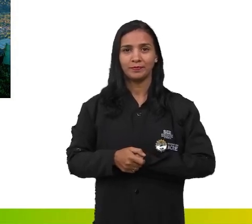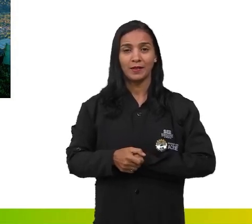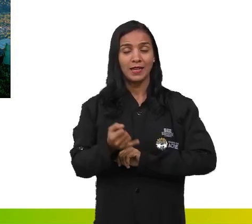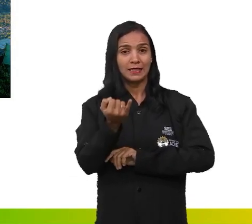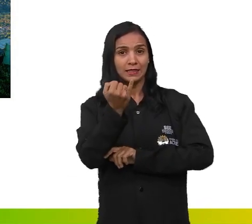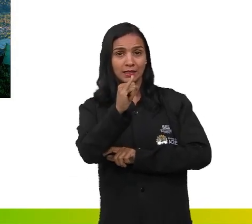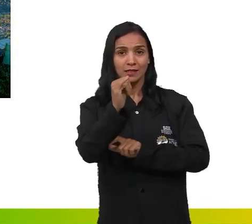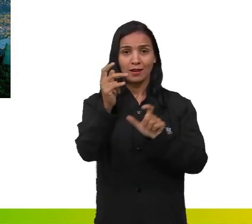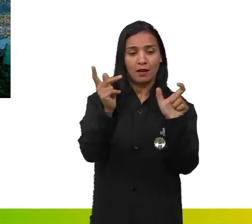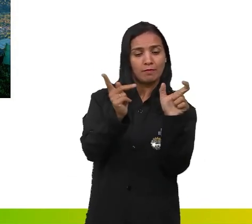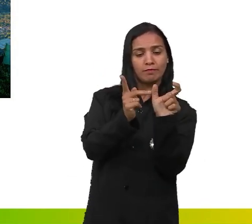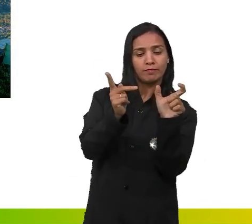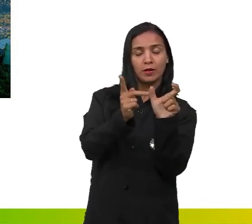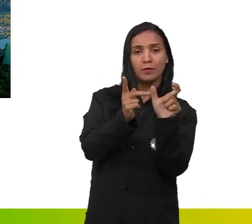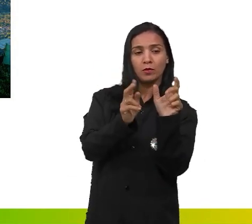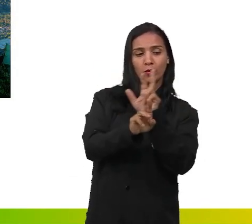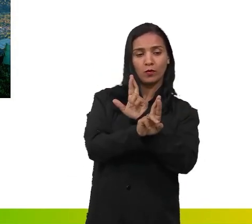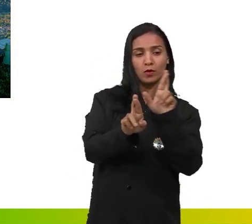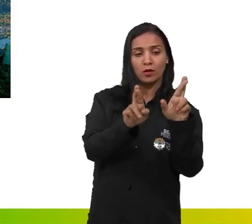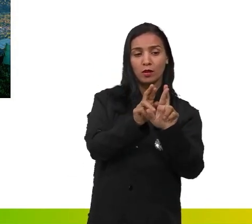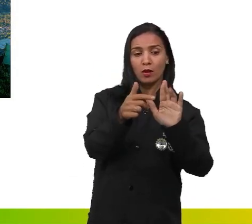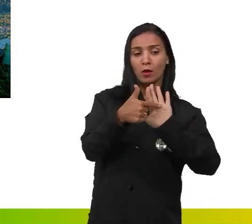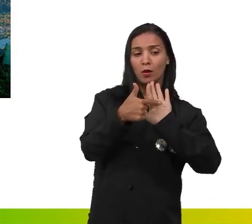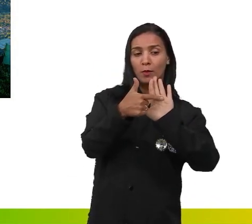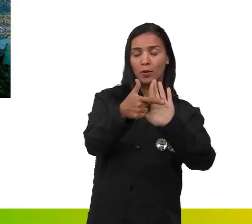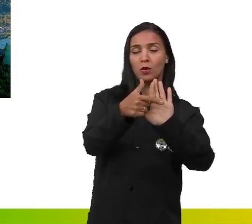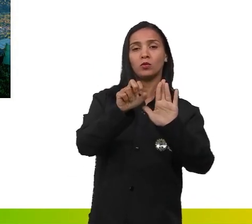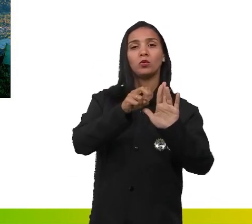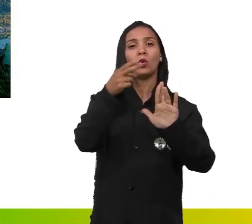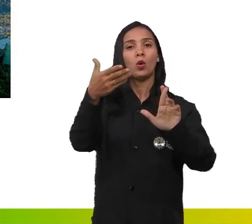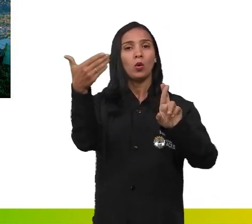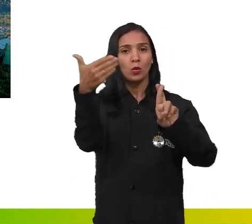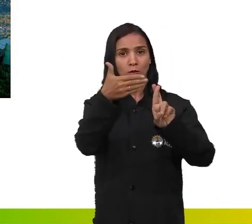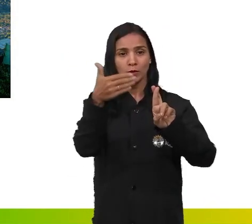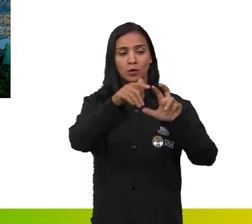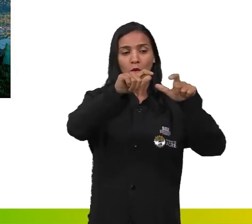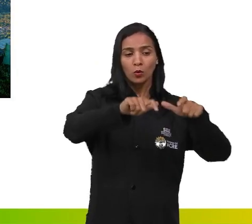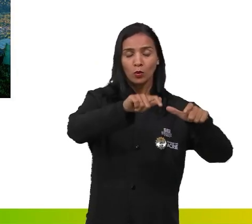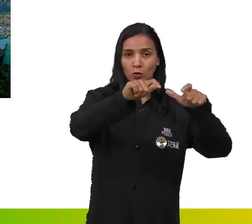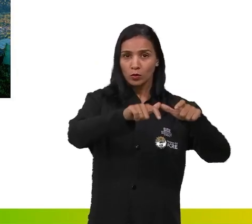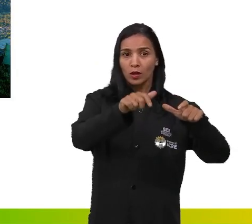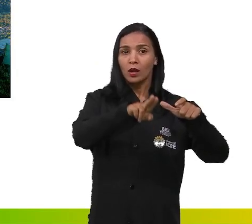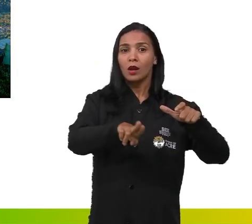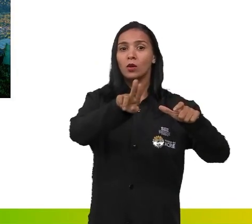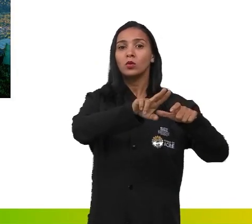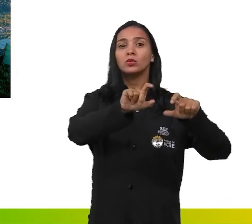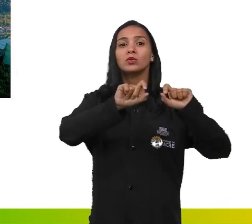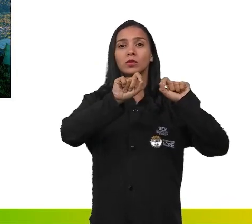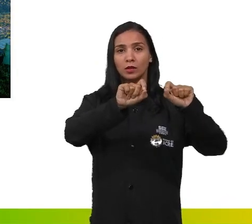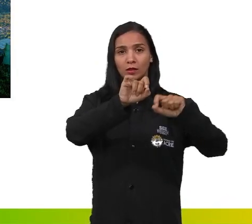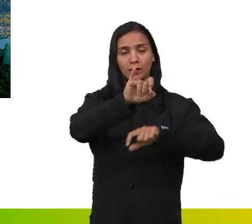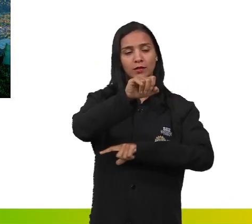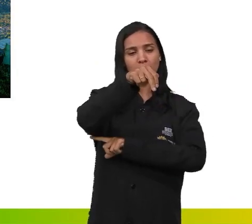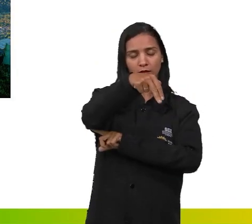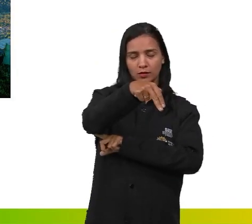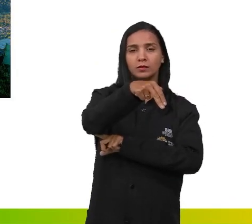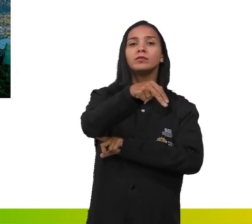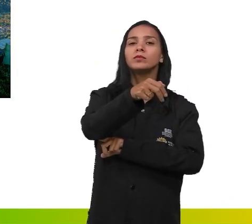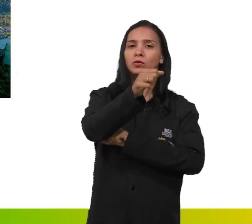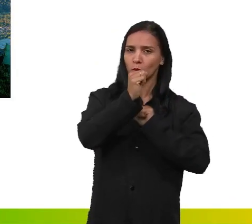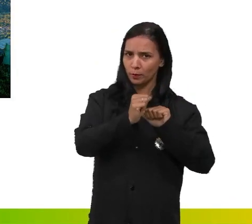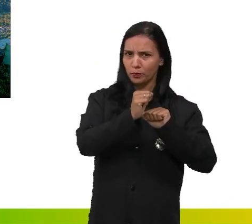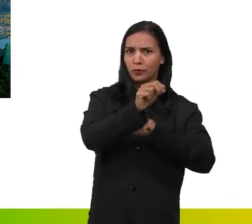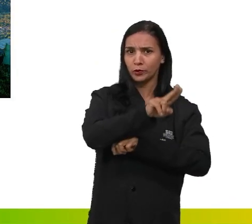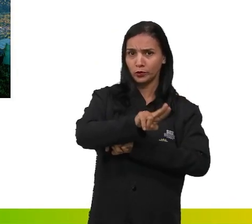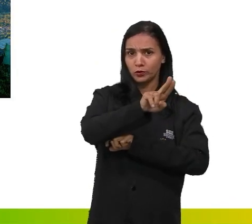Quando nós falamos em relação à indicação de lugar, nós devemos utilizar a preposição in quando falarmos